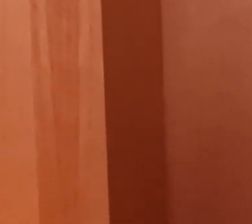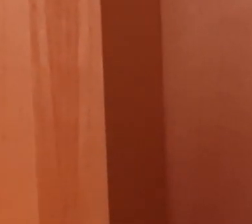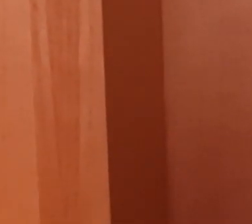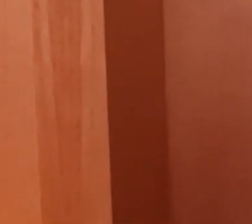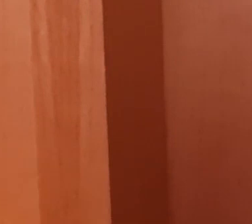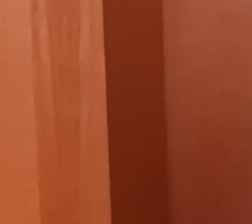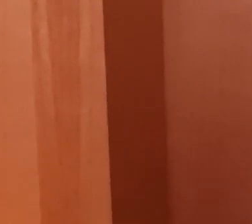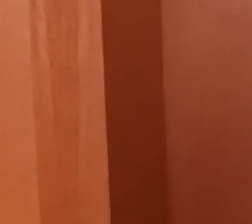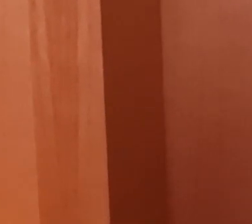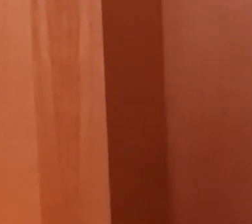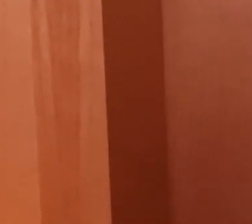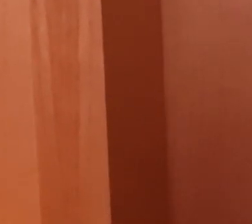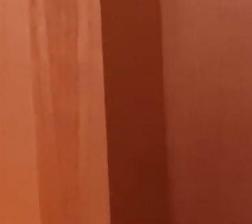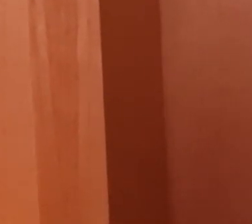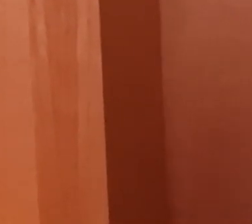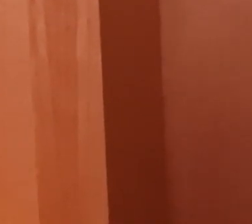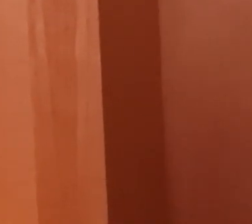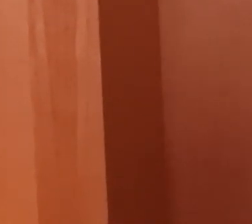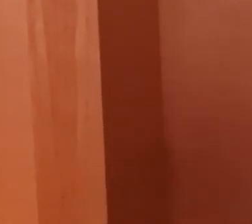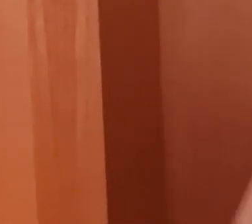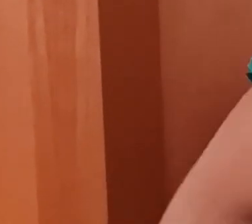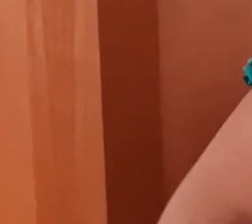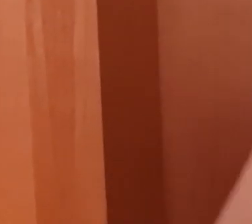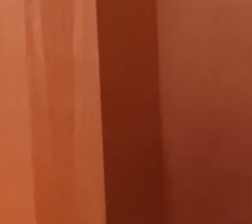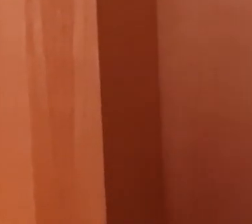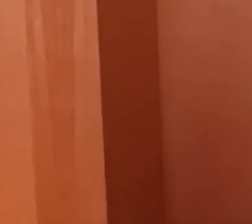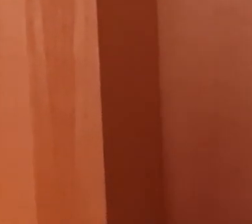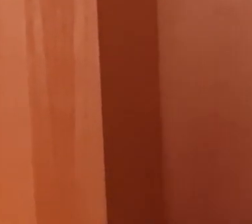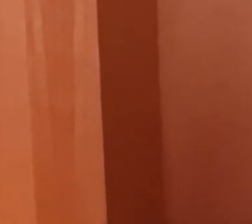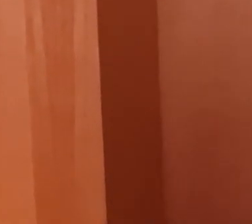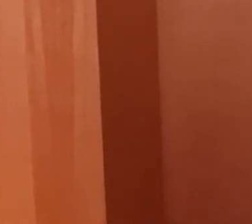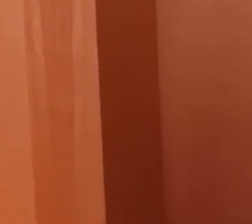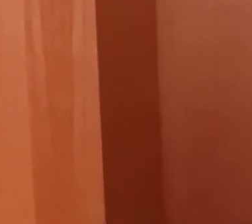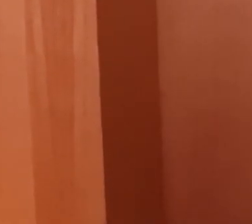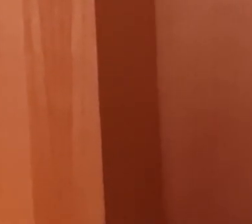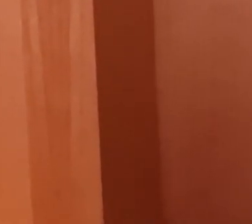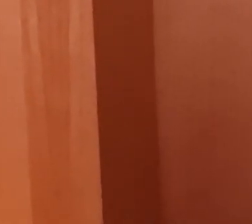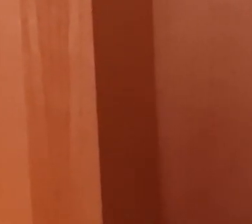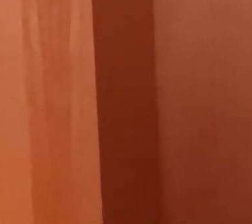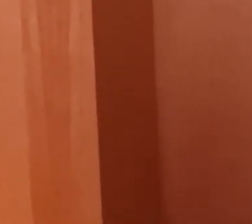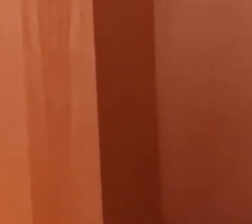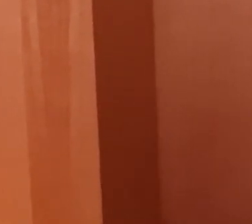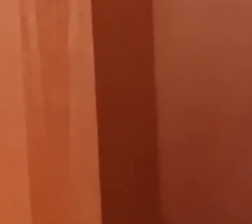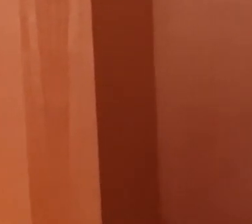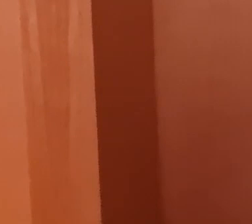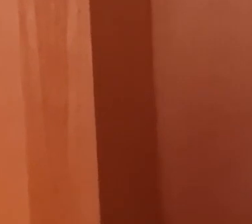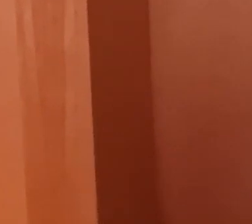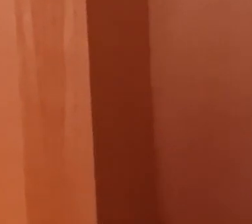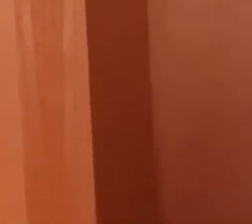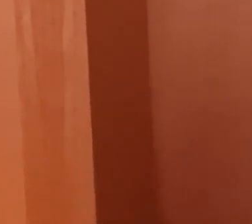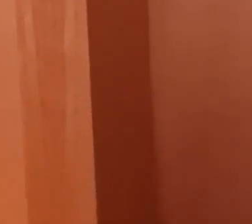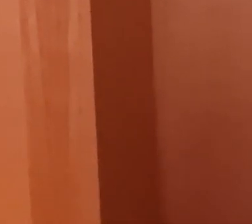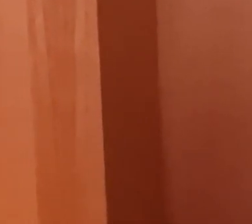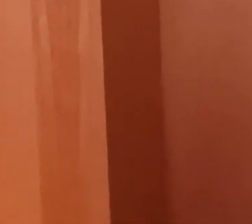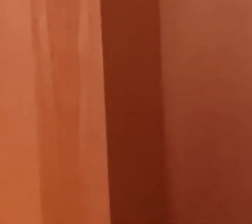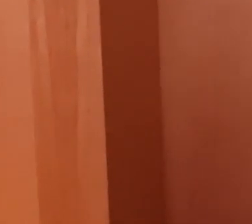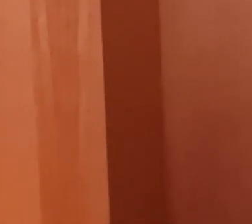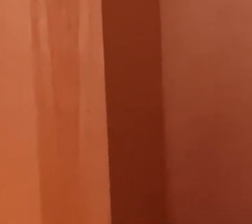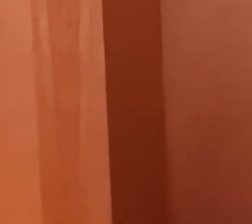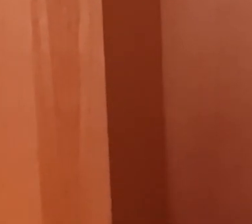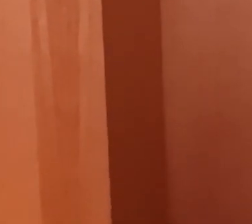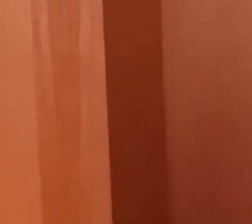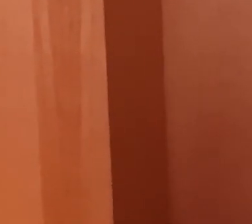Então, pra ele, eu tenho que estar sempre com ele. Pra qualquer coisa, ele é Cristina, Cristina, Cristina. Então, pra mim,